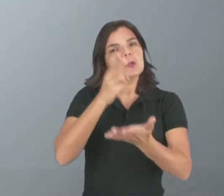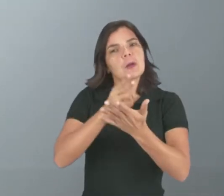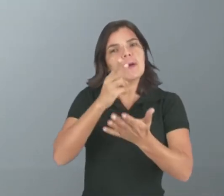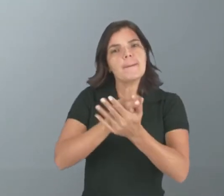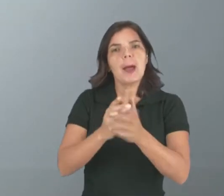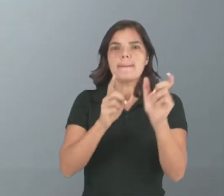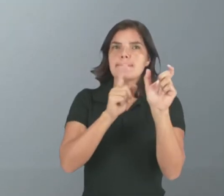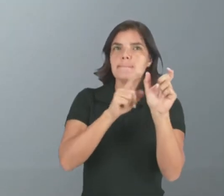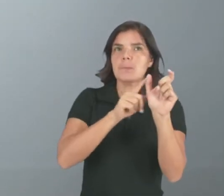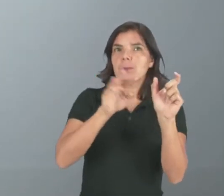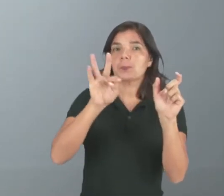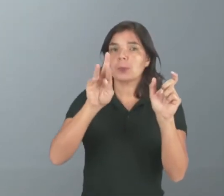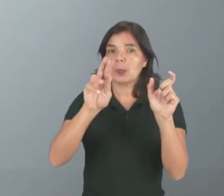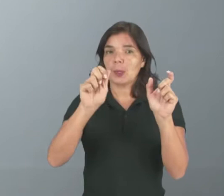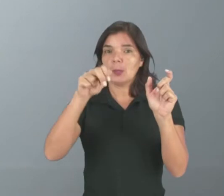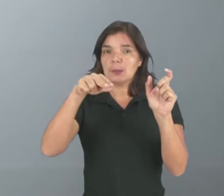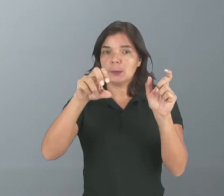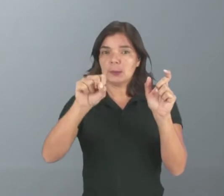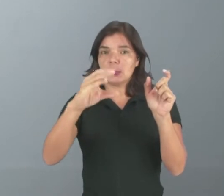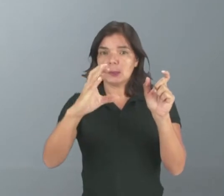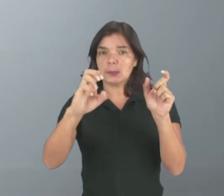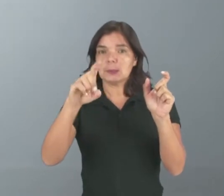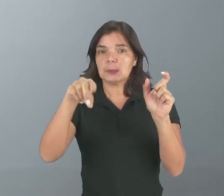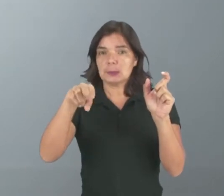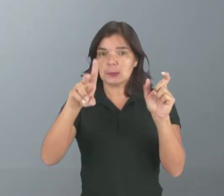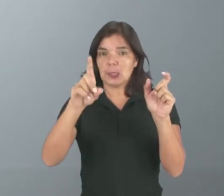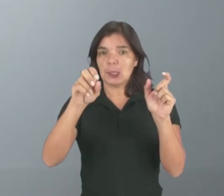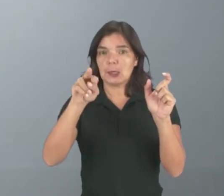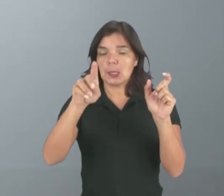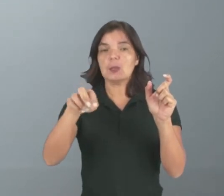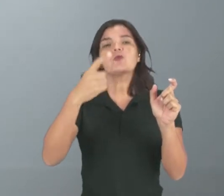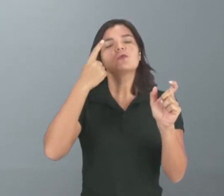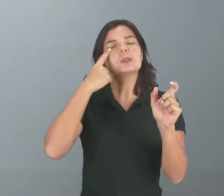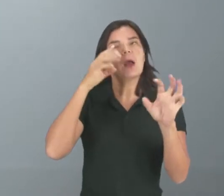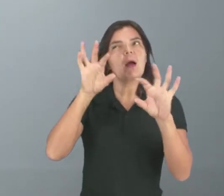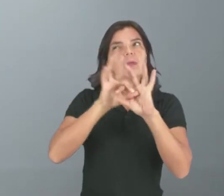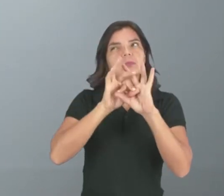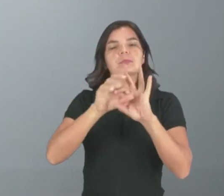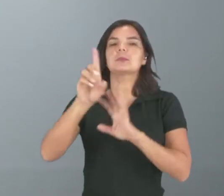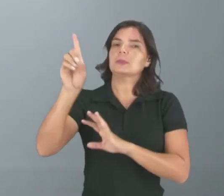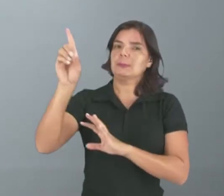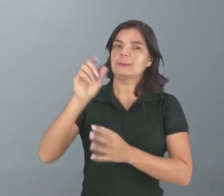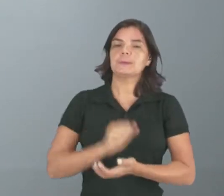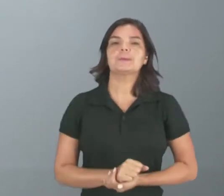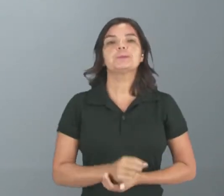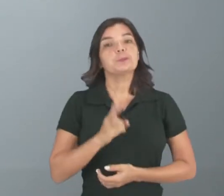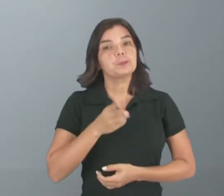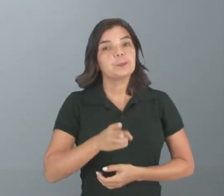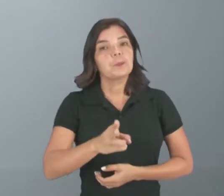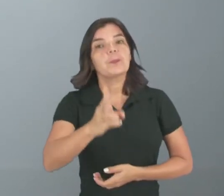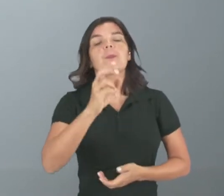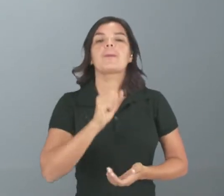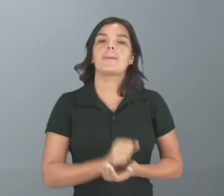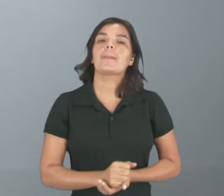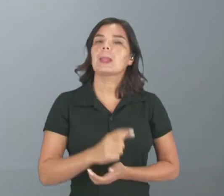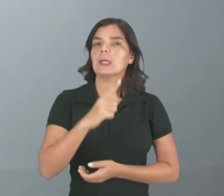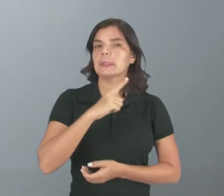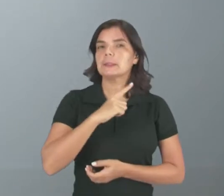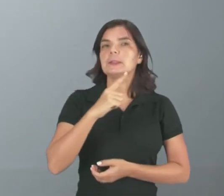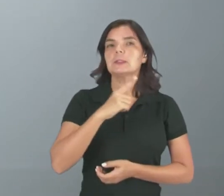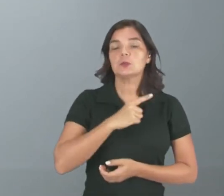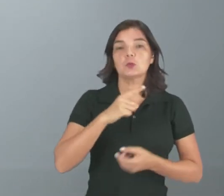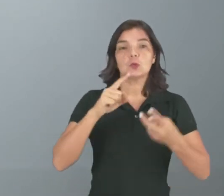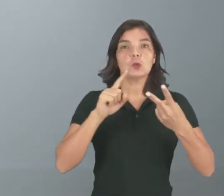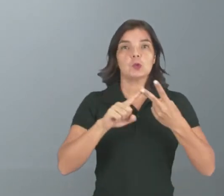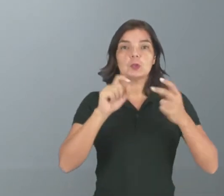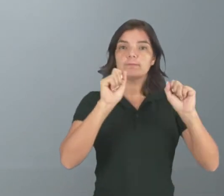você vê essa palavra transcendente, você associa que seja Deus, tá bom? Então nós vamos dar continuidade, temos aí o nosso